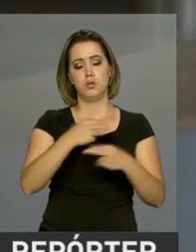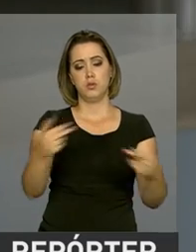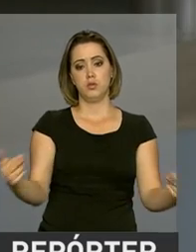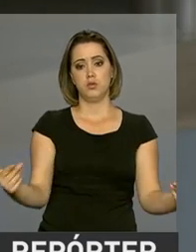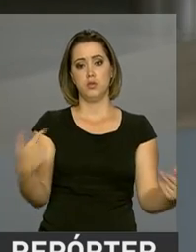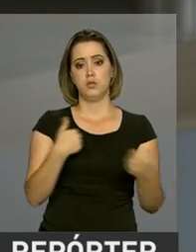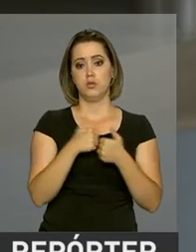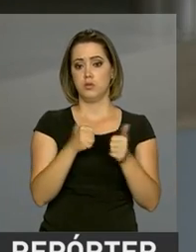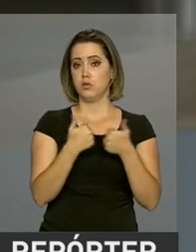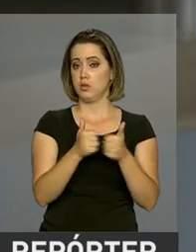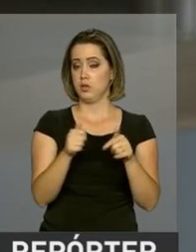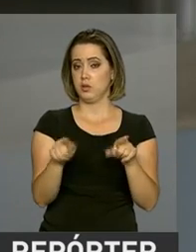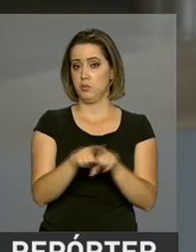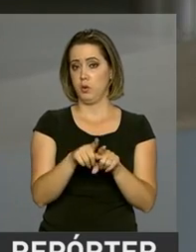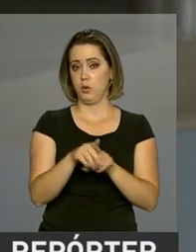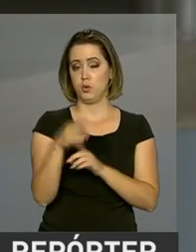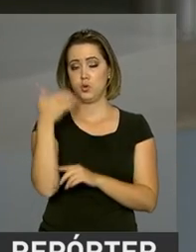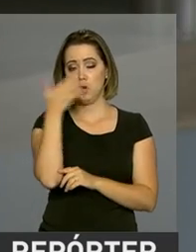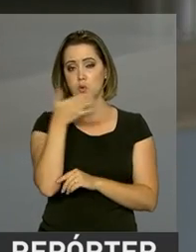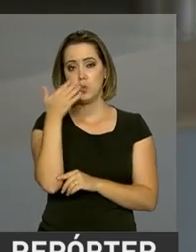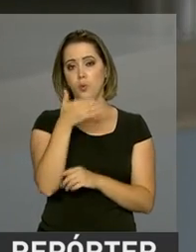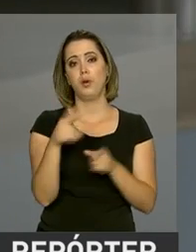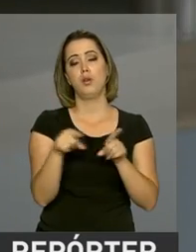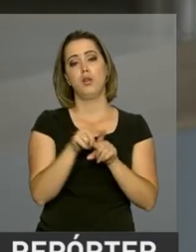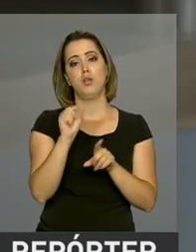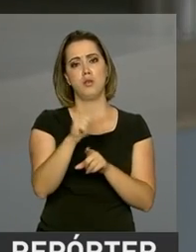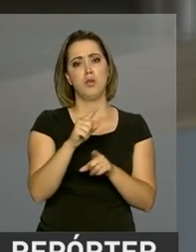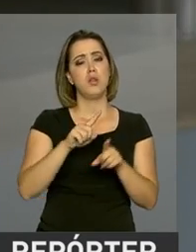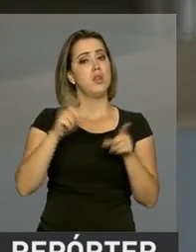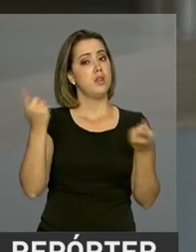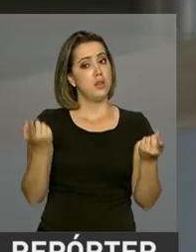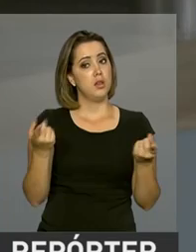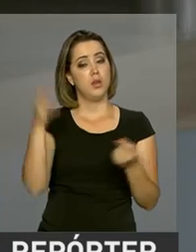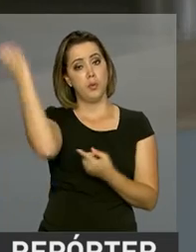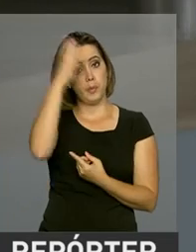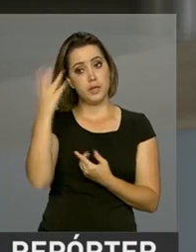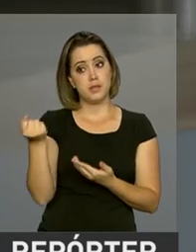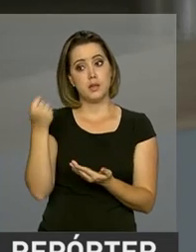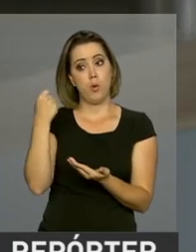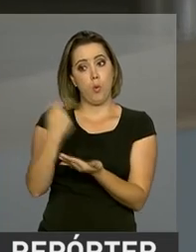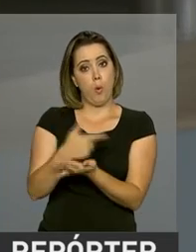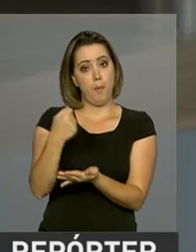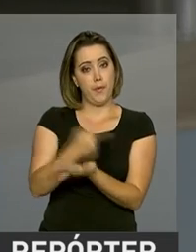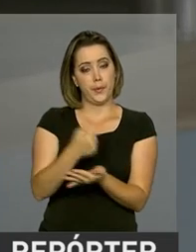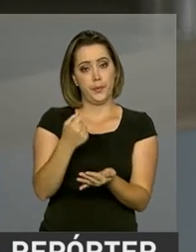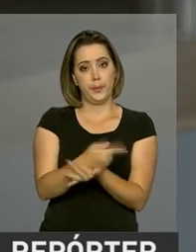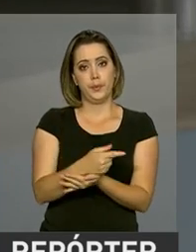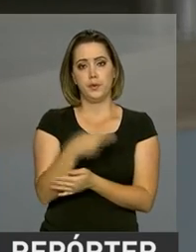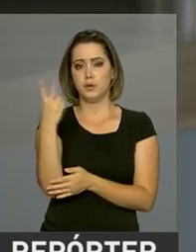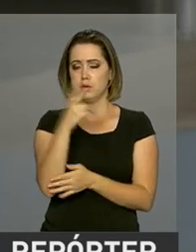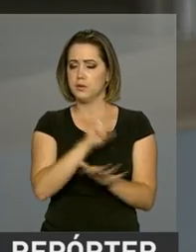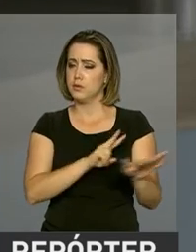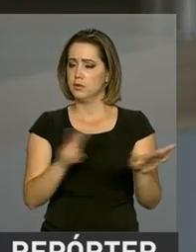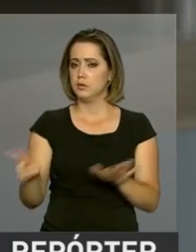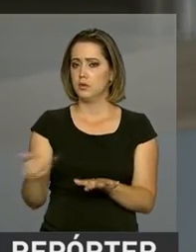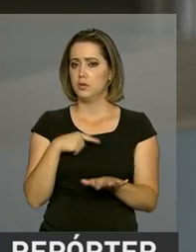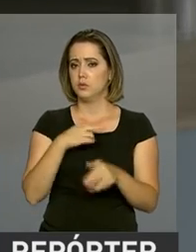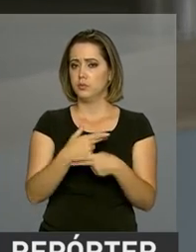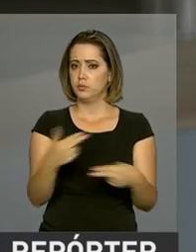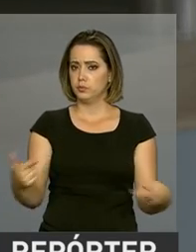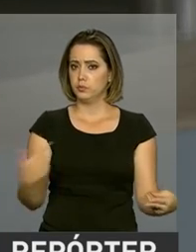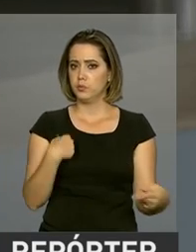de carga e açúcar refinado já entre os produtos que o Brasil mais importou na segunda semana de Março estão